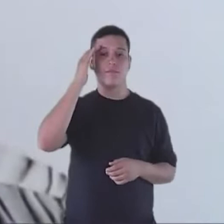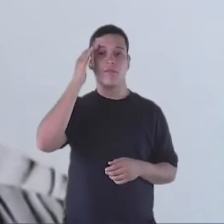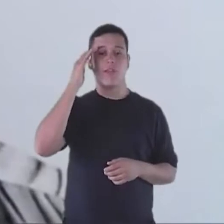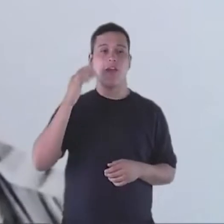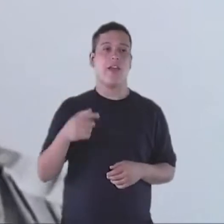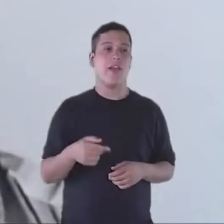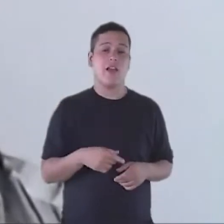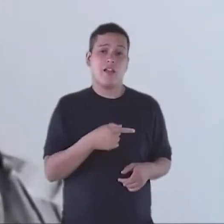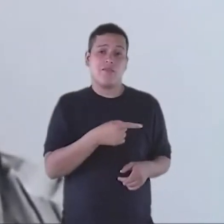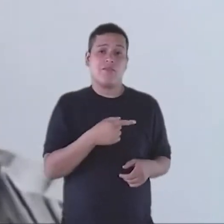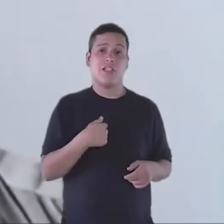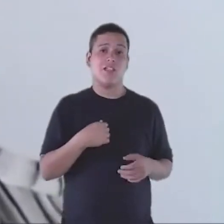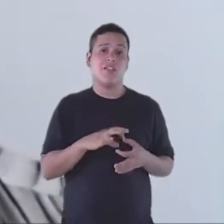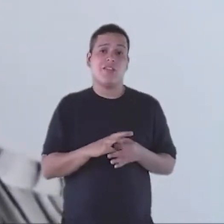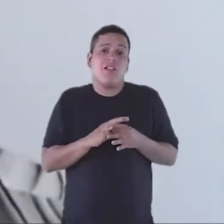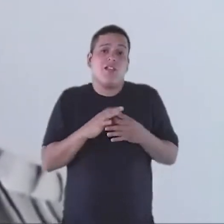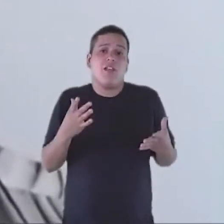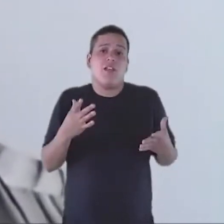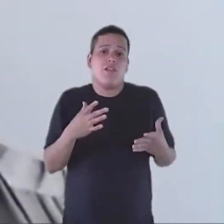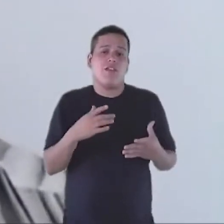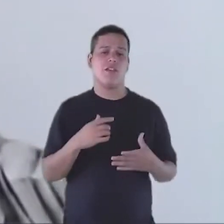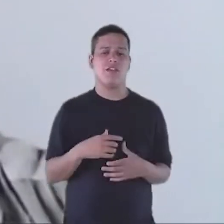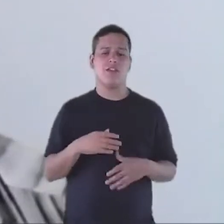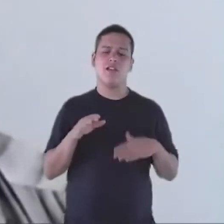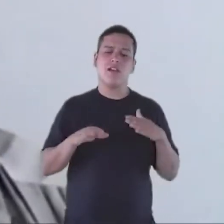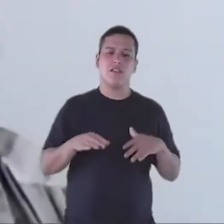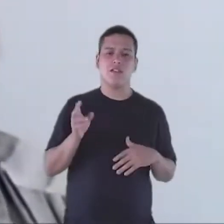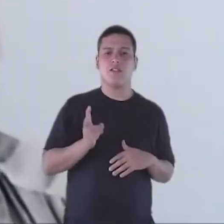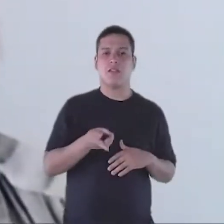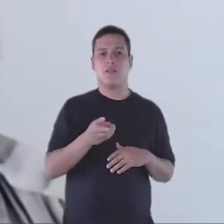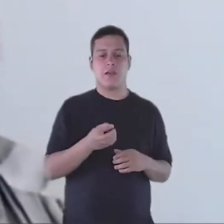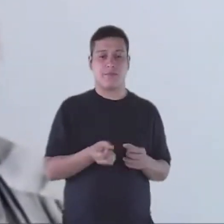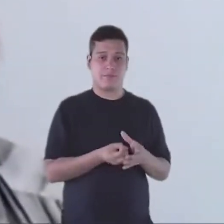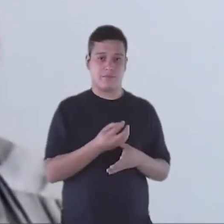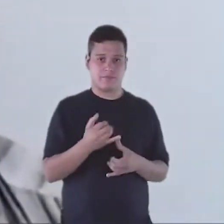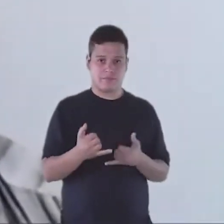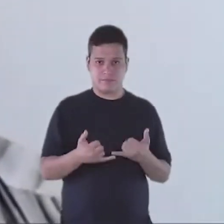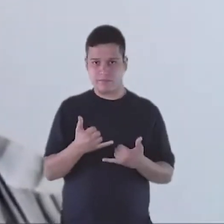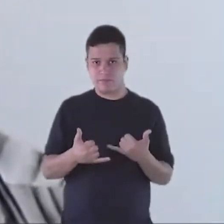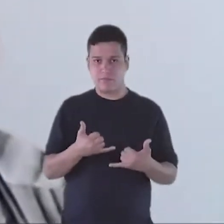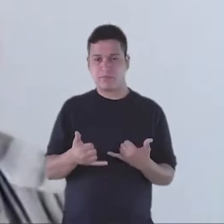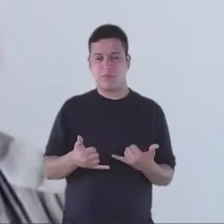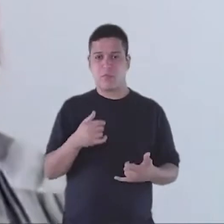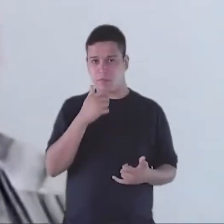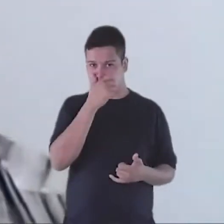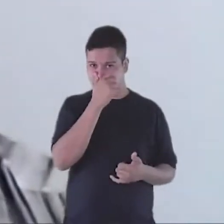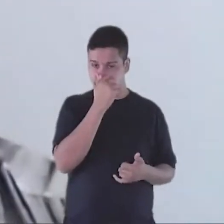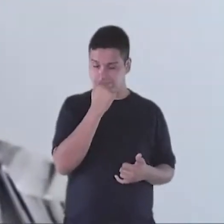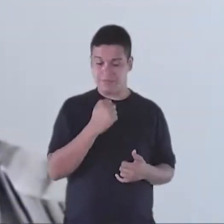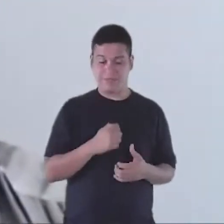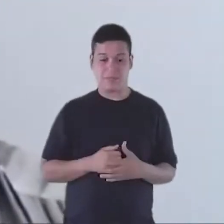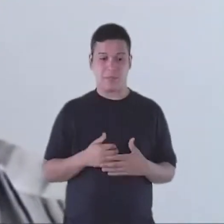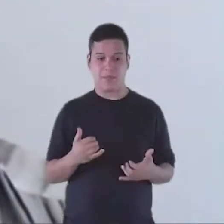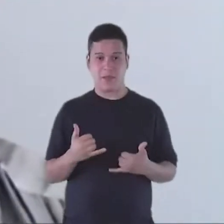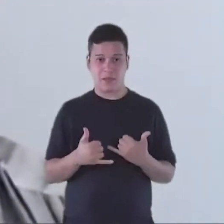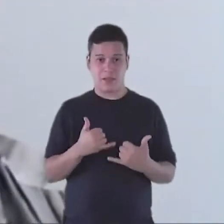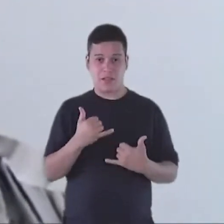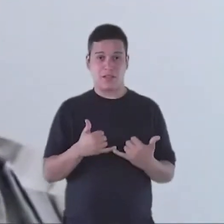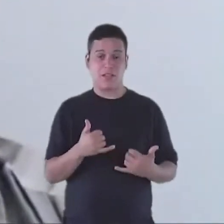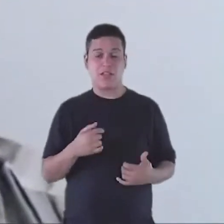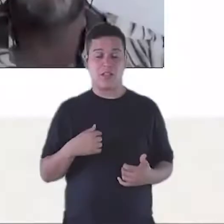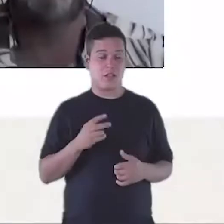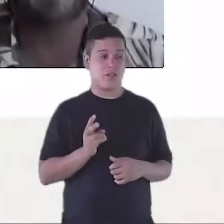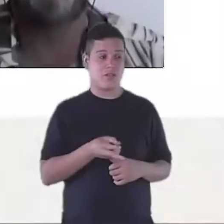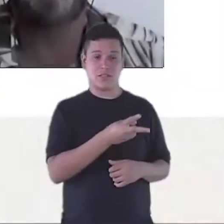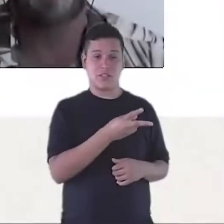Ela fazia aquele jogo da amarelinha, eu lembro muito bem. Até hoje, quando eu vou cumprimentar ela, eu cumprimento com pé só,